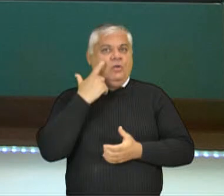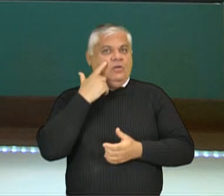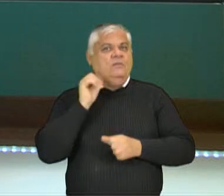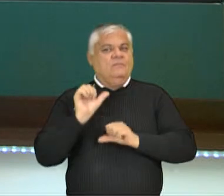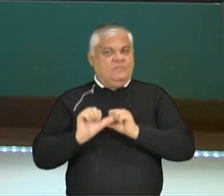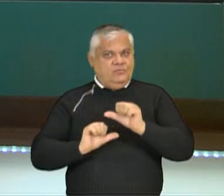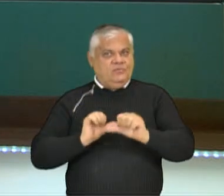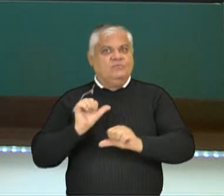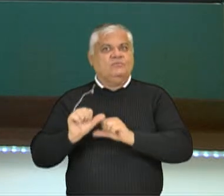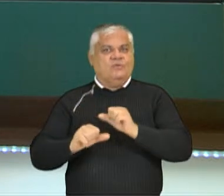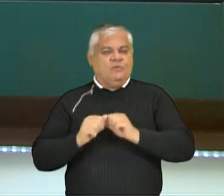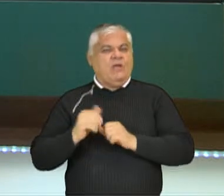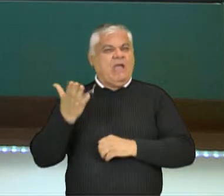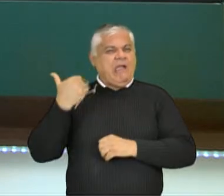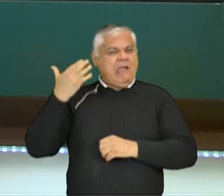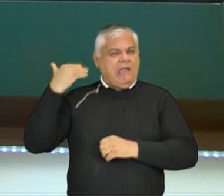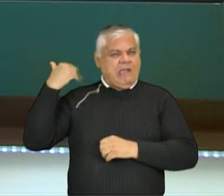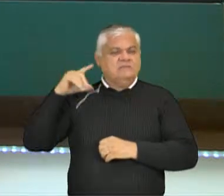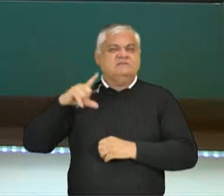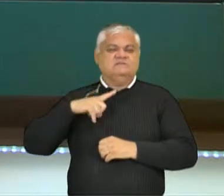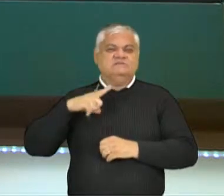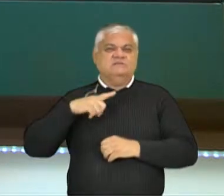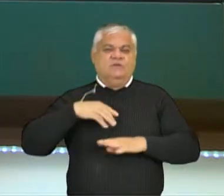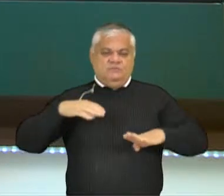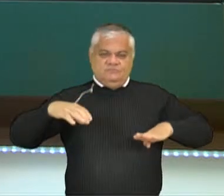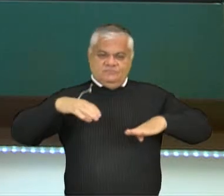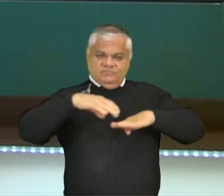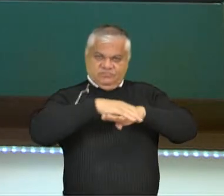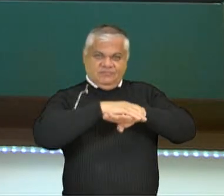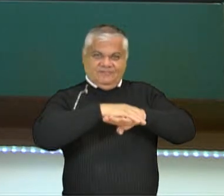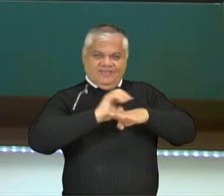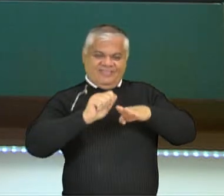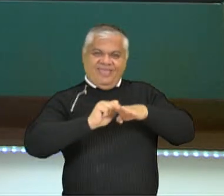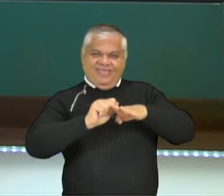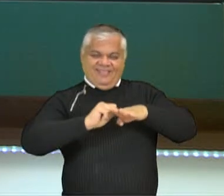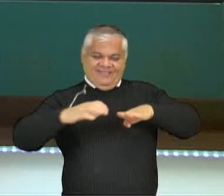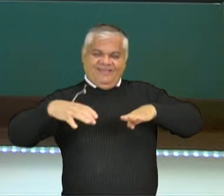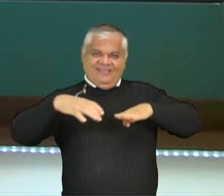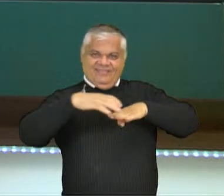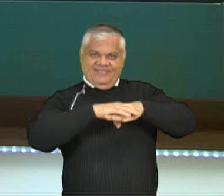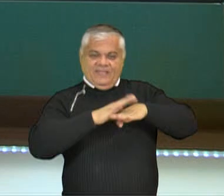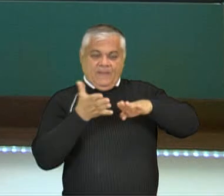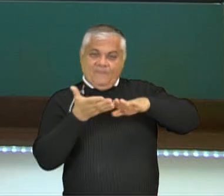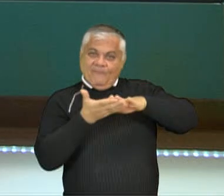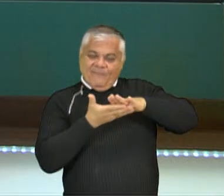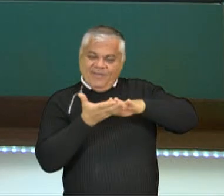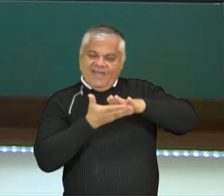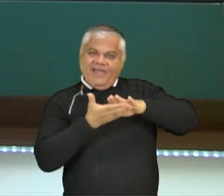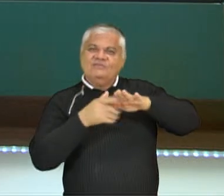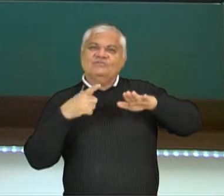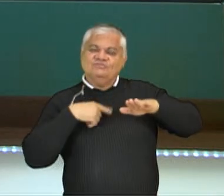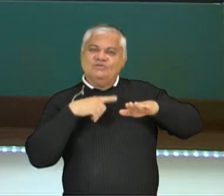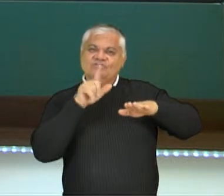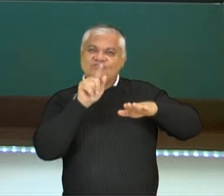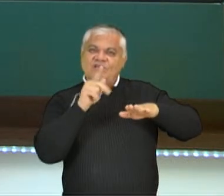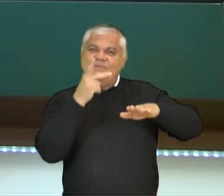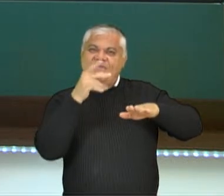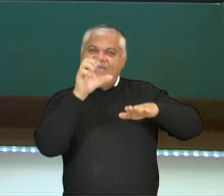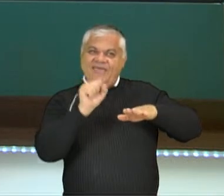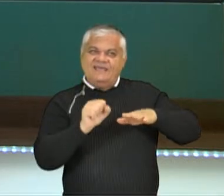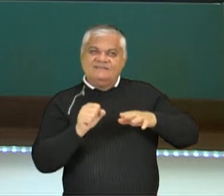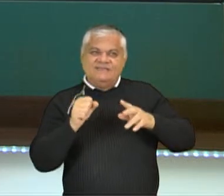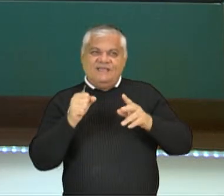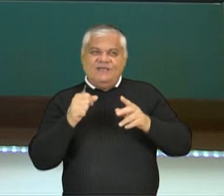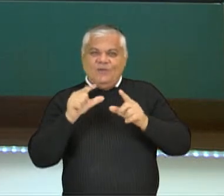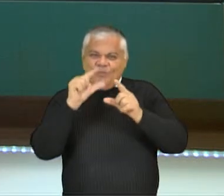mudou, né? Antigamente tinha um tênis, existiam alguns tênis em que embaixo da palmilha você colocava um GPS, era um quadradinho assim,